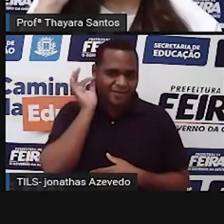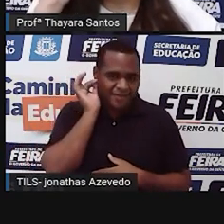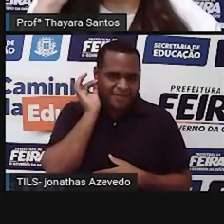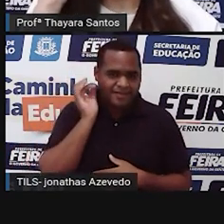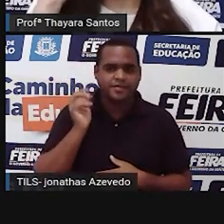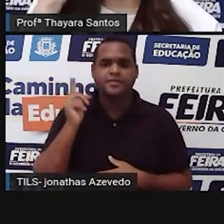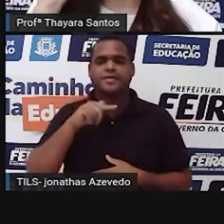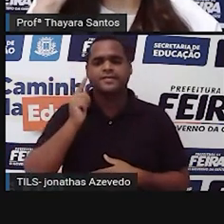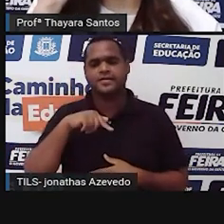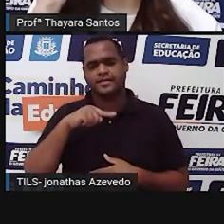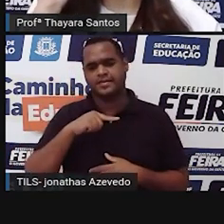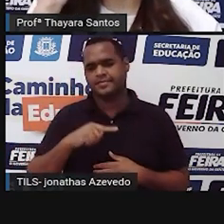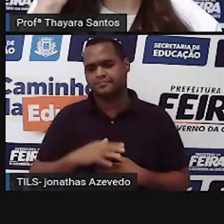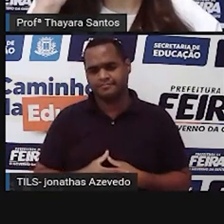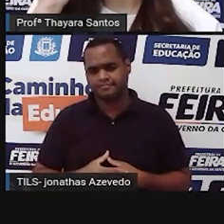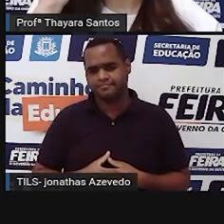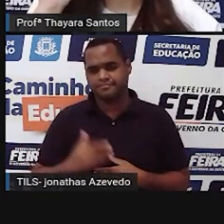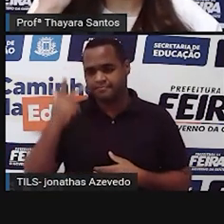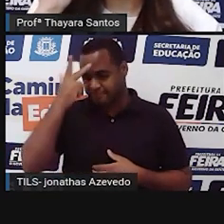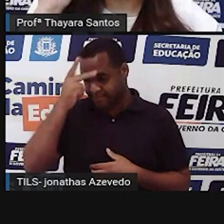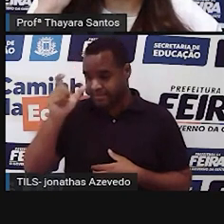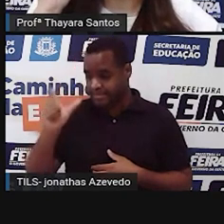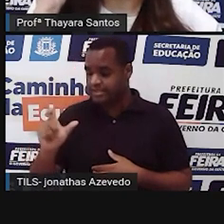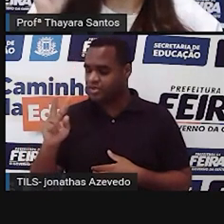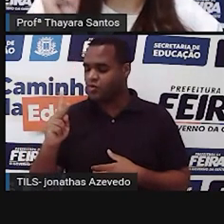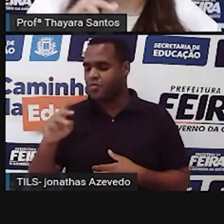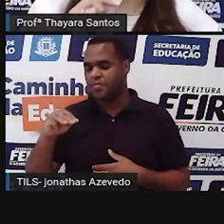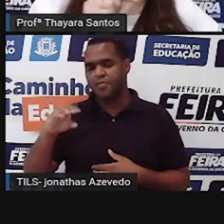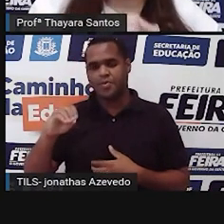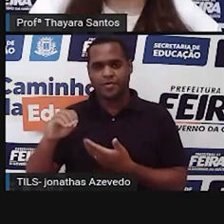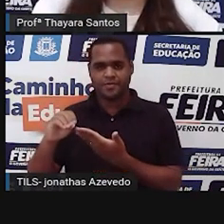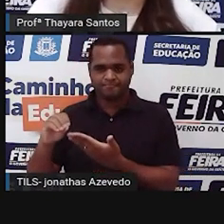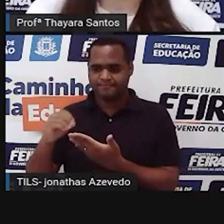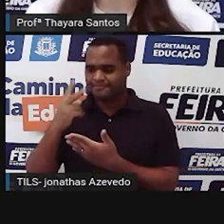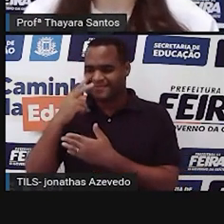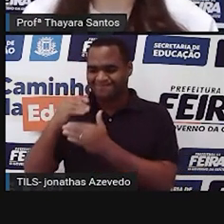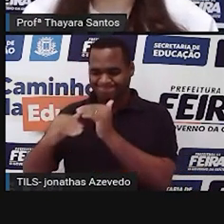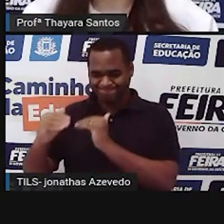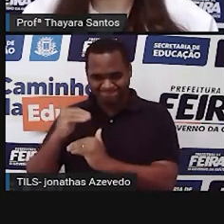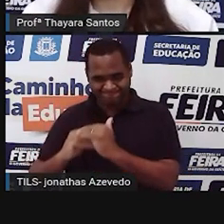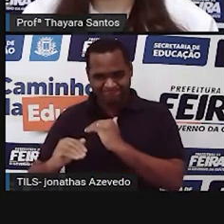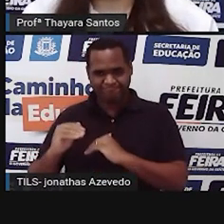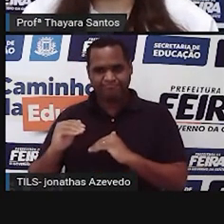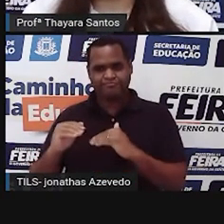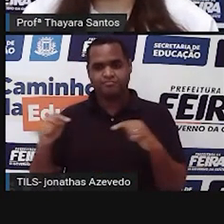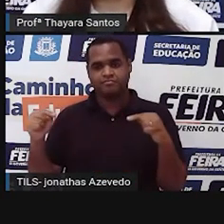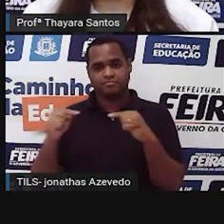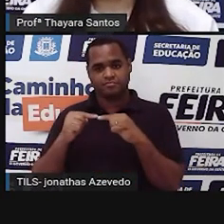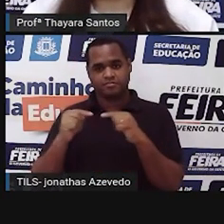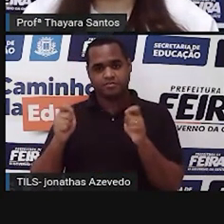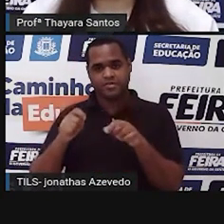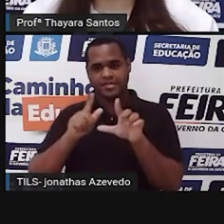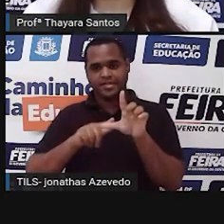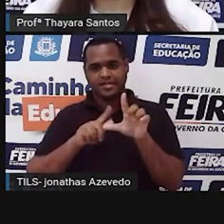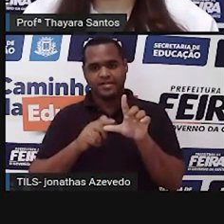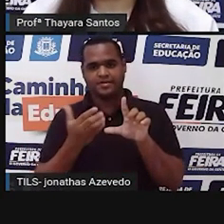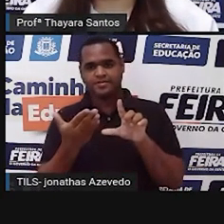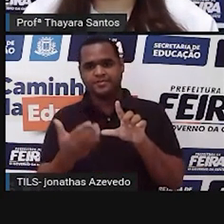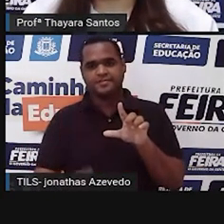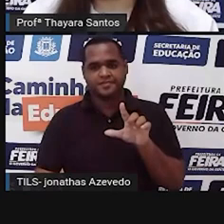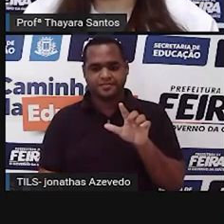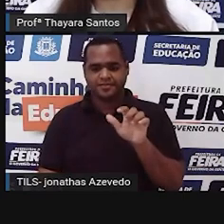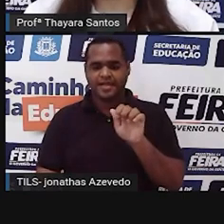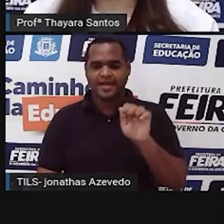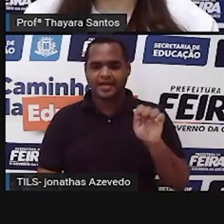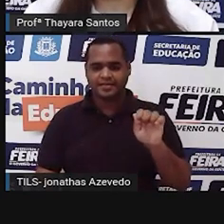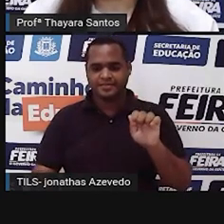como o meu, quer dizer que ela é homozigota recessiva. Então, seria representado por essas duas letrinhas A